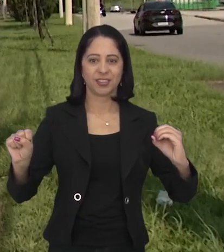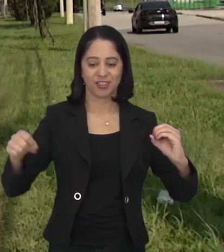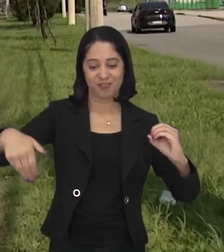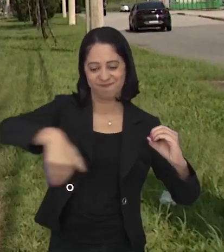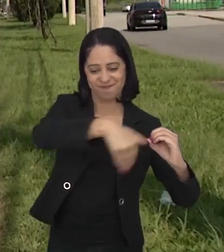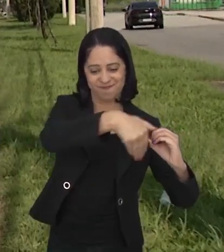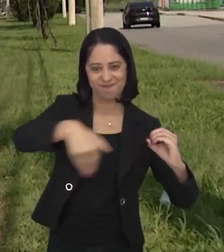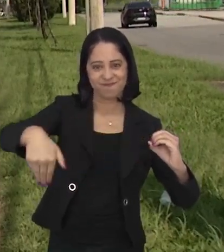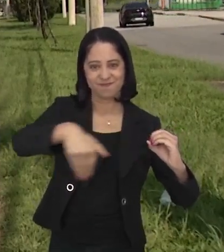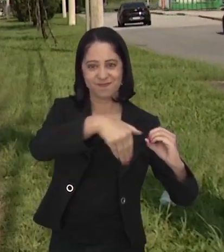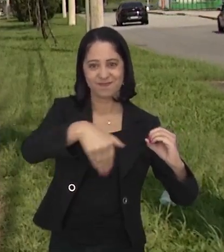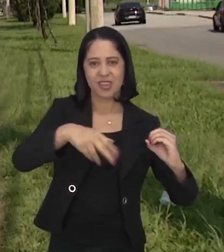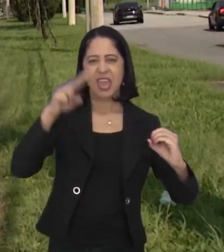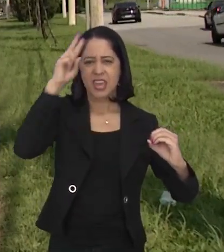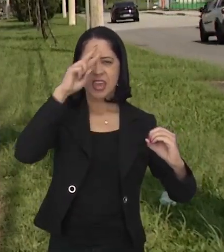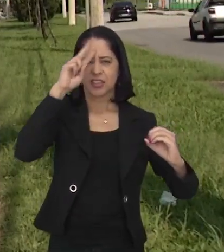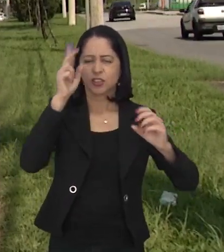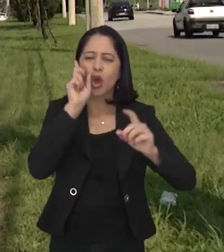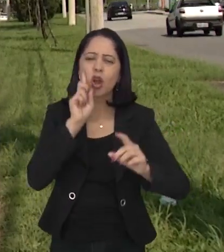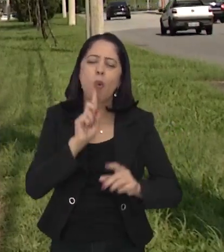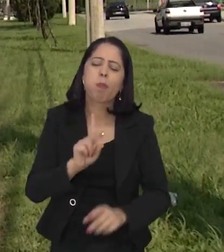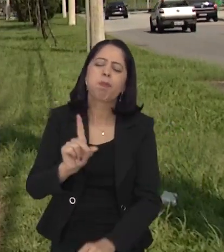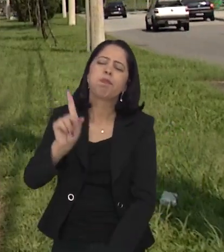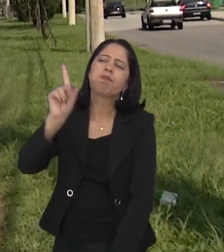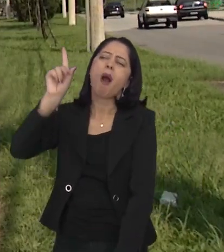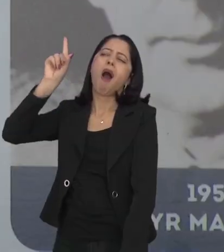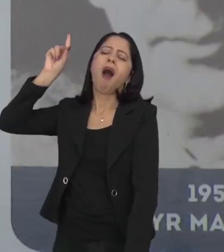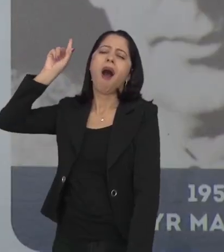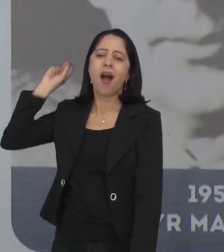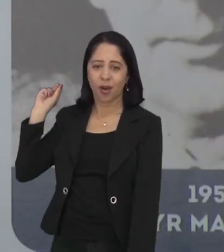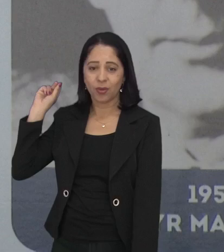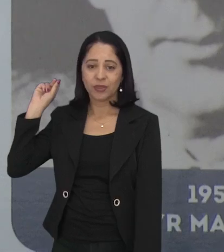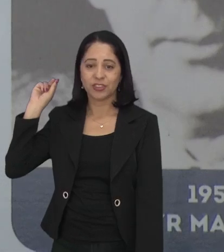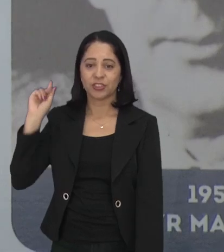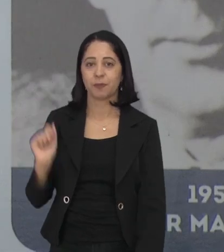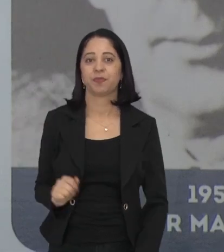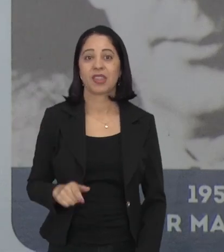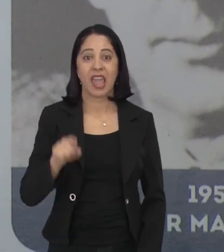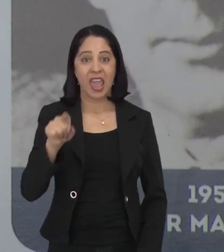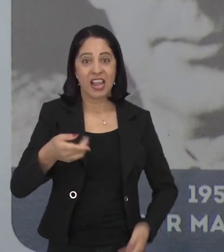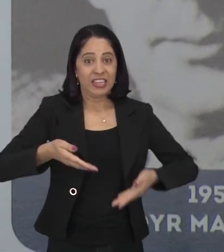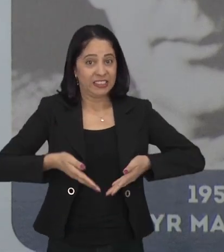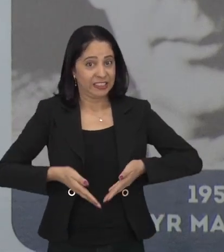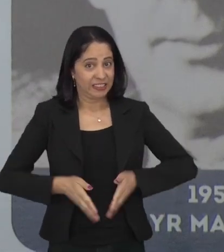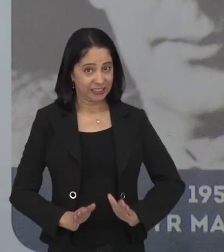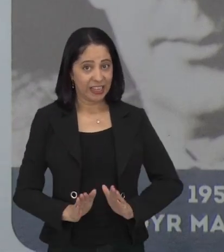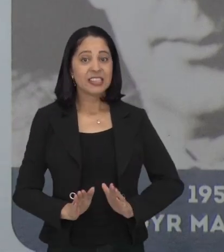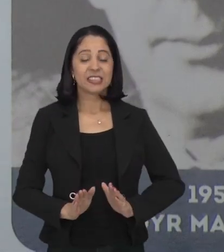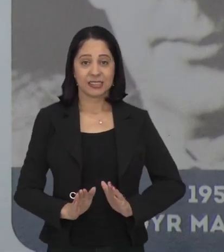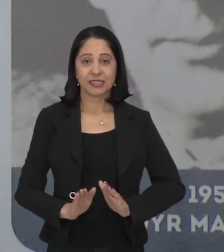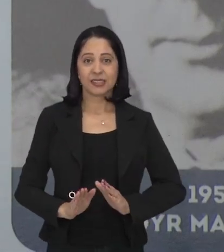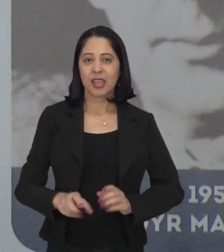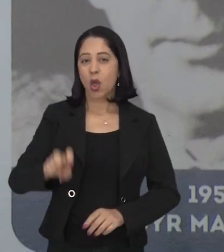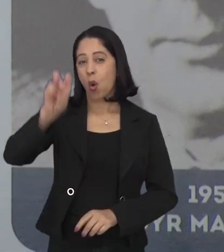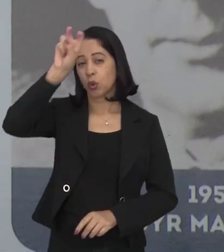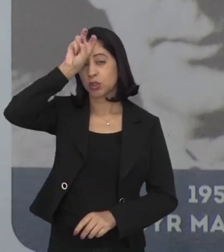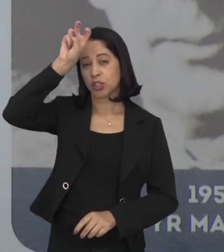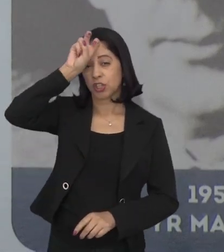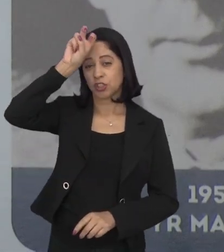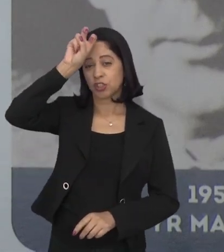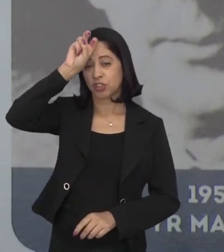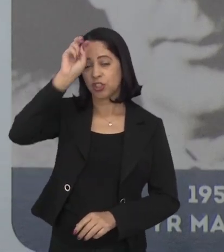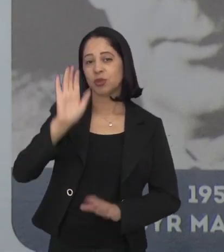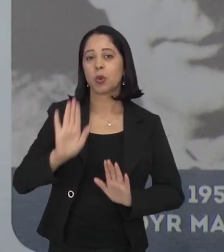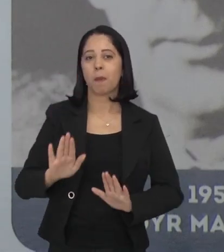E essa história começa longe de São José dos Campos. De origem libanesa, o médico nasceu no Egito, mas